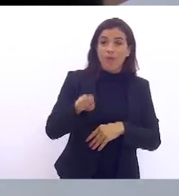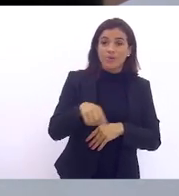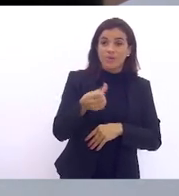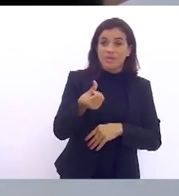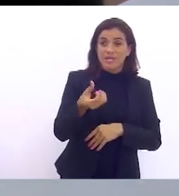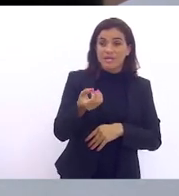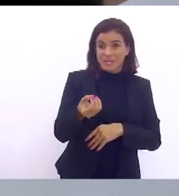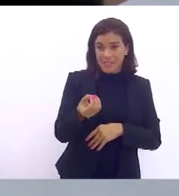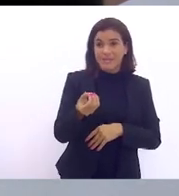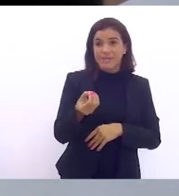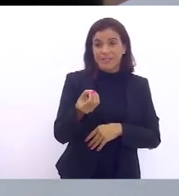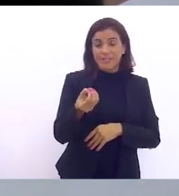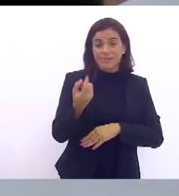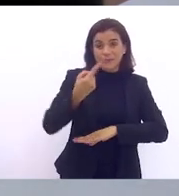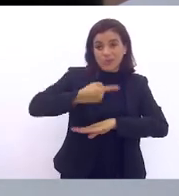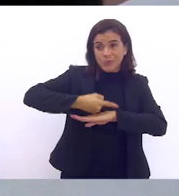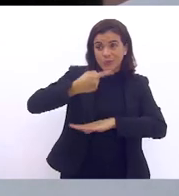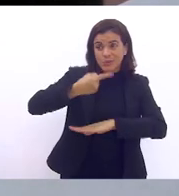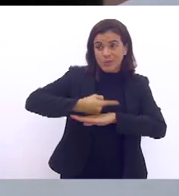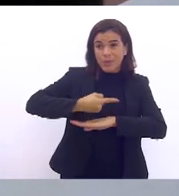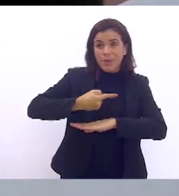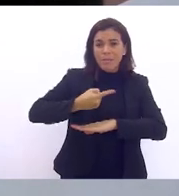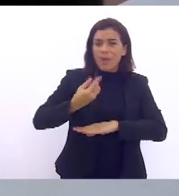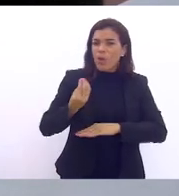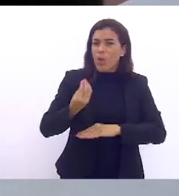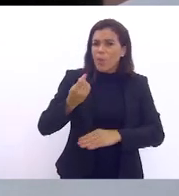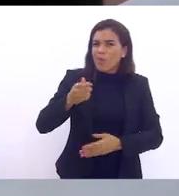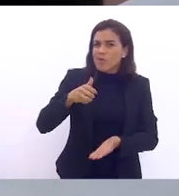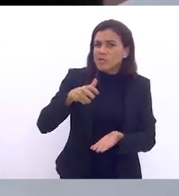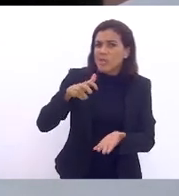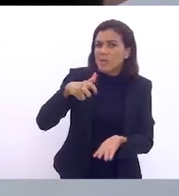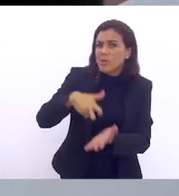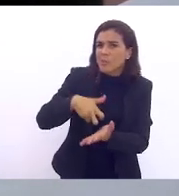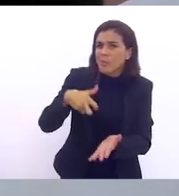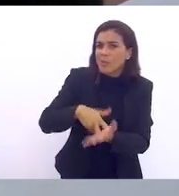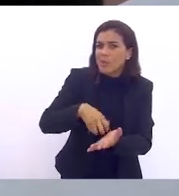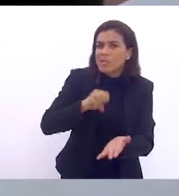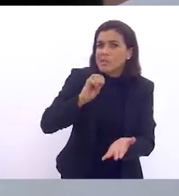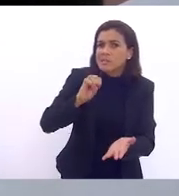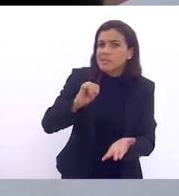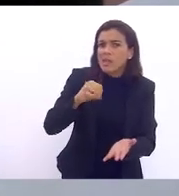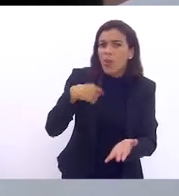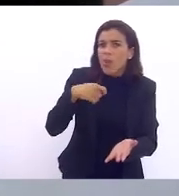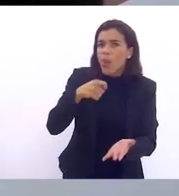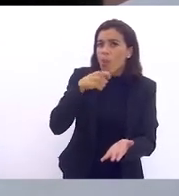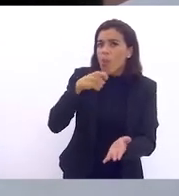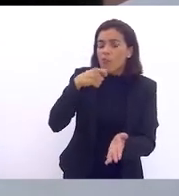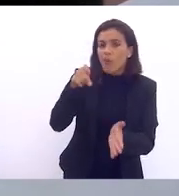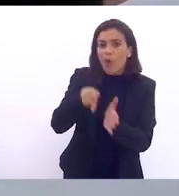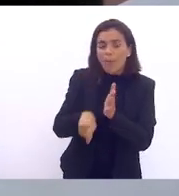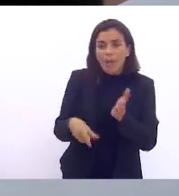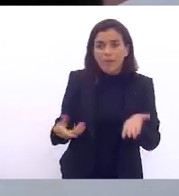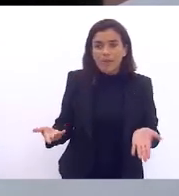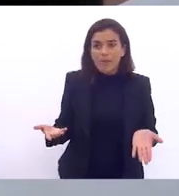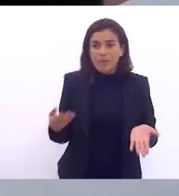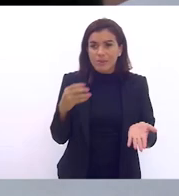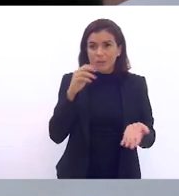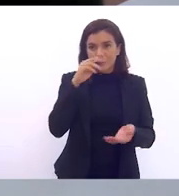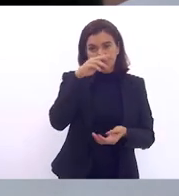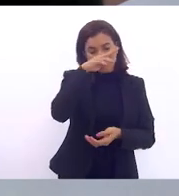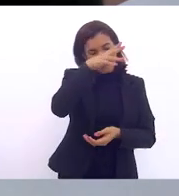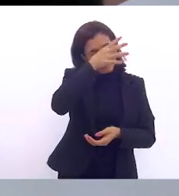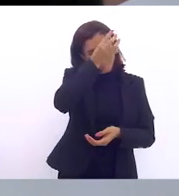penalizado quando eu não fui cobrado Isso é uma um direito do consumidor eu não posso ser penalizado por alo que eu não fui